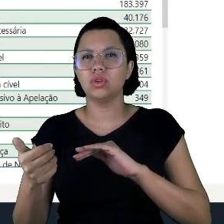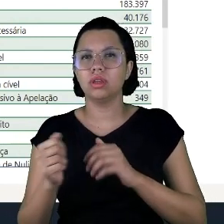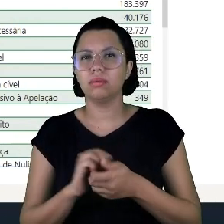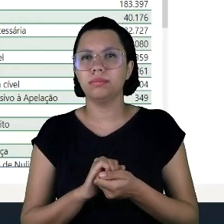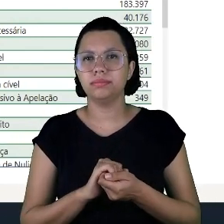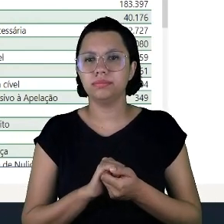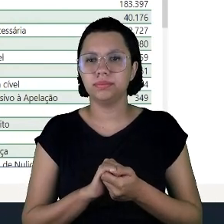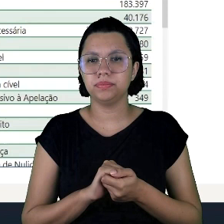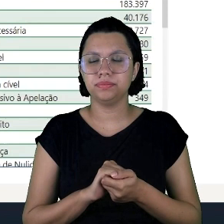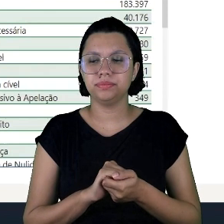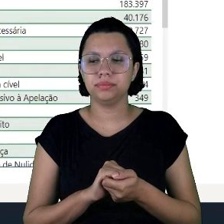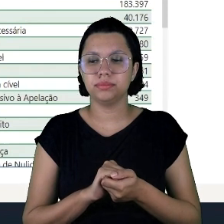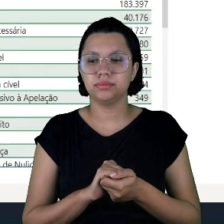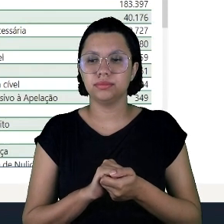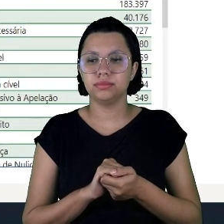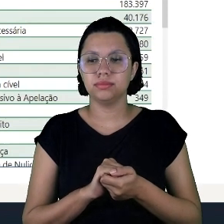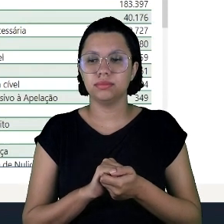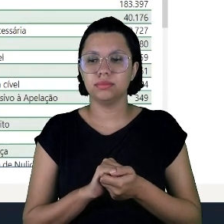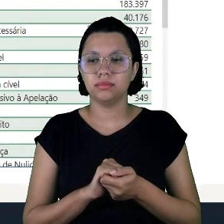peraí, deixa eu desmarcar aqui.